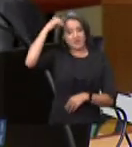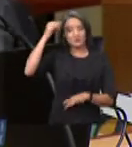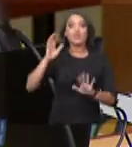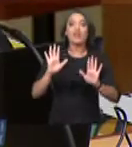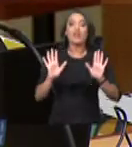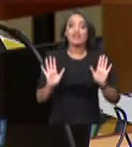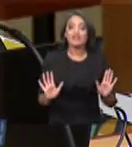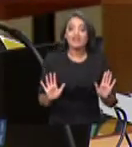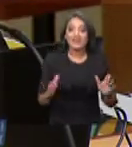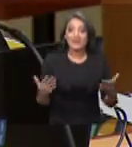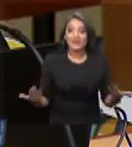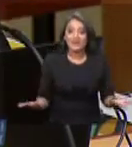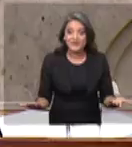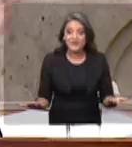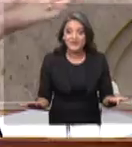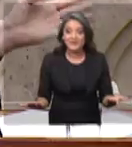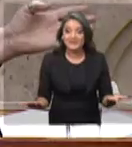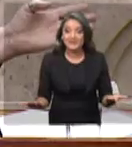seja